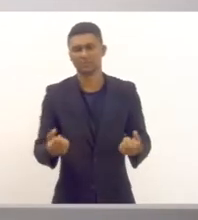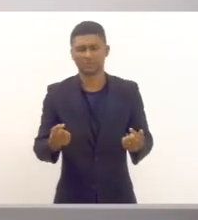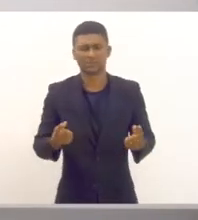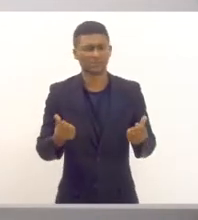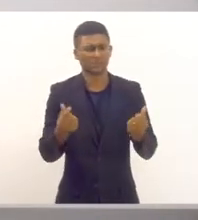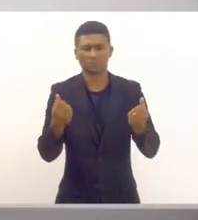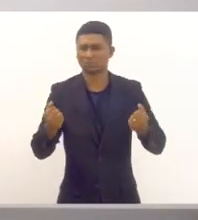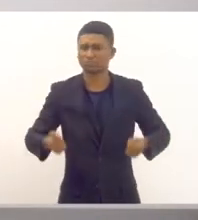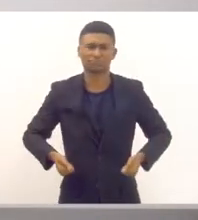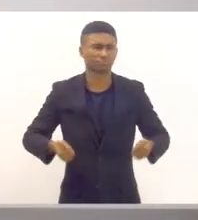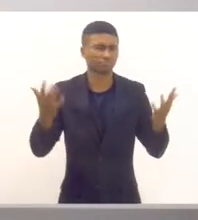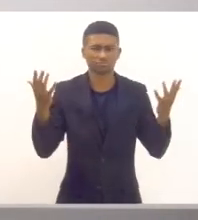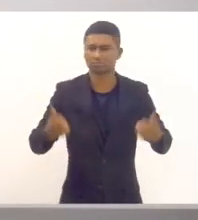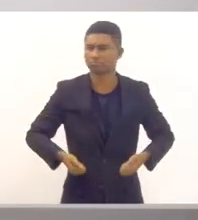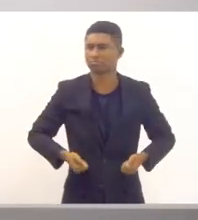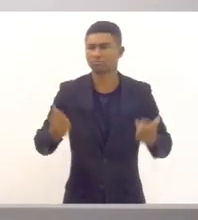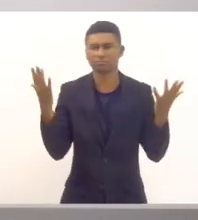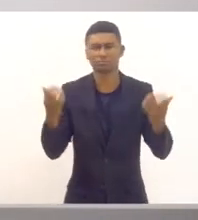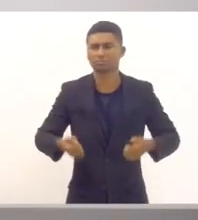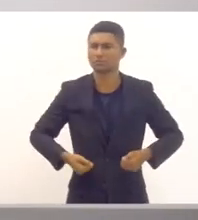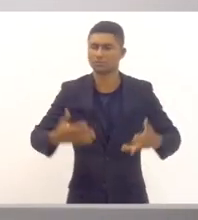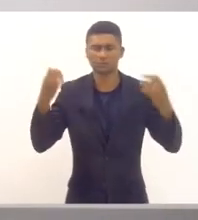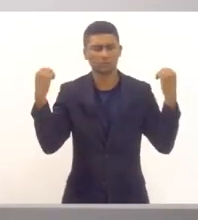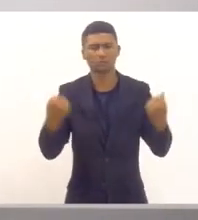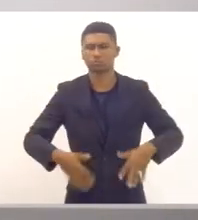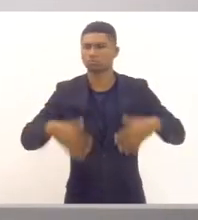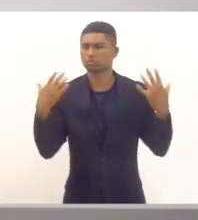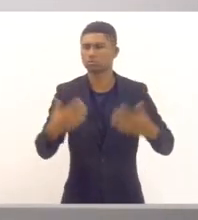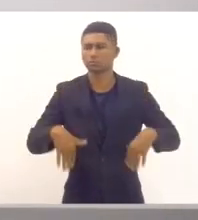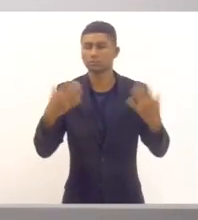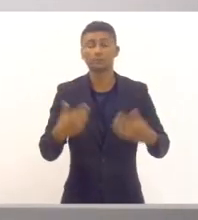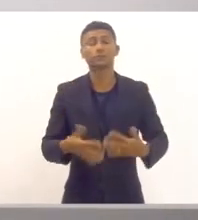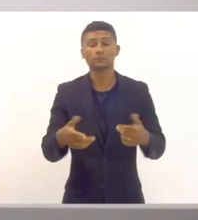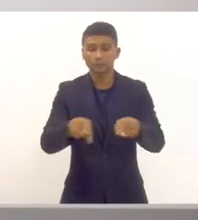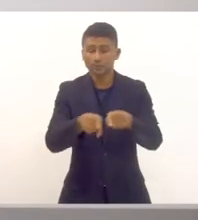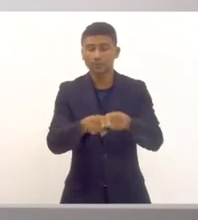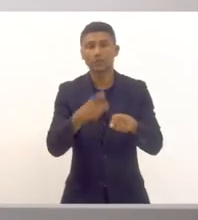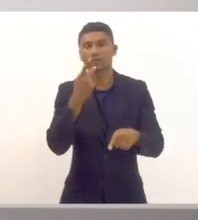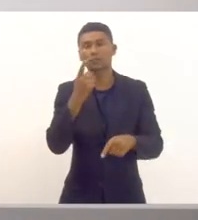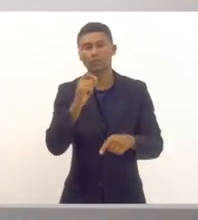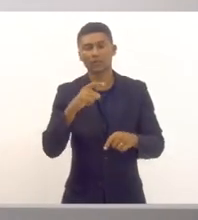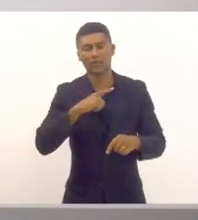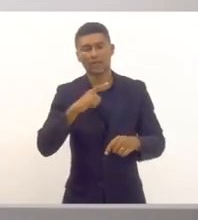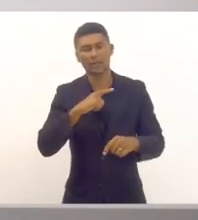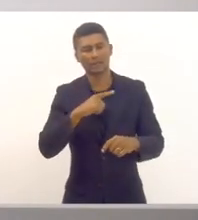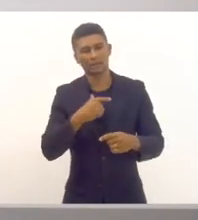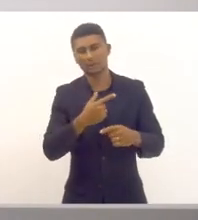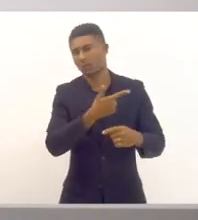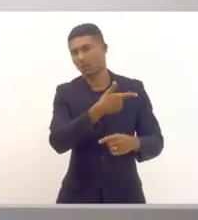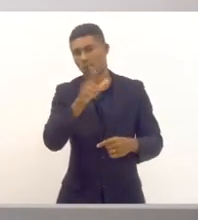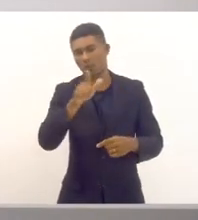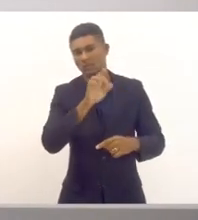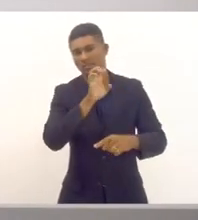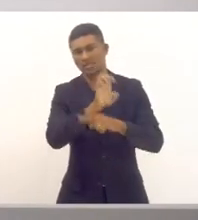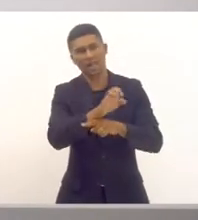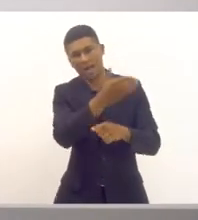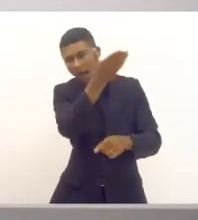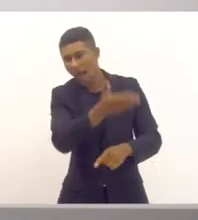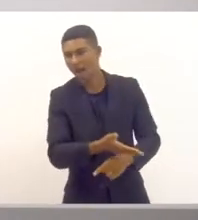assim, absurdo, e eu estava falando da concorrência. Hoje o Rio de